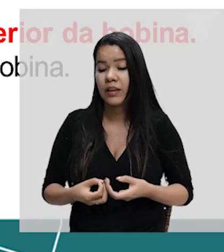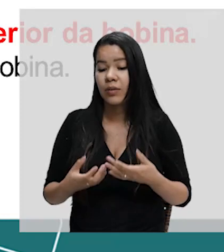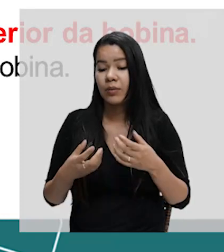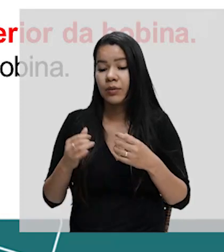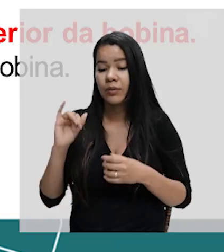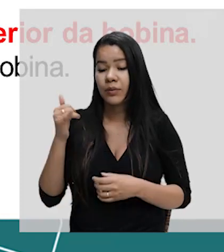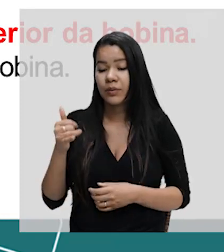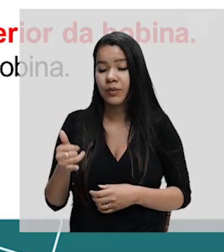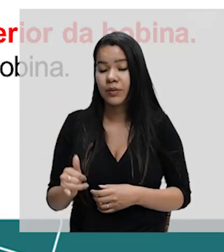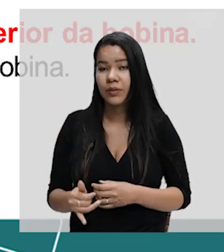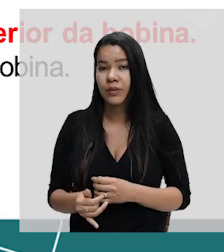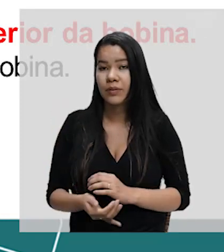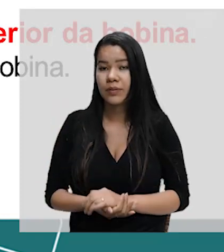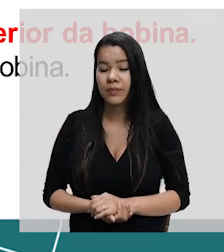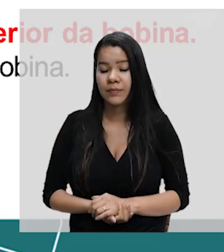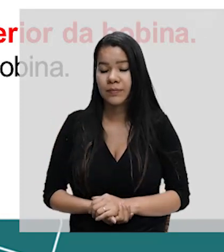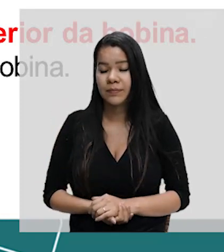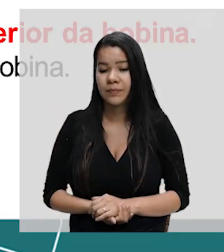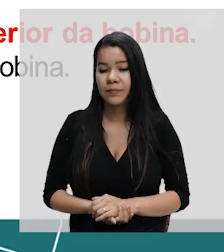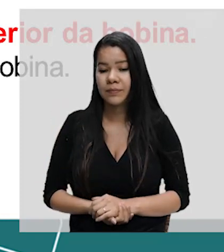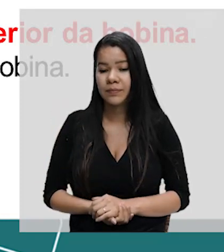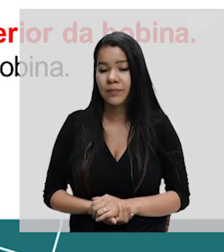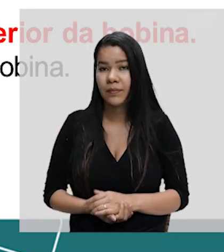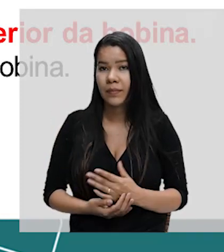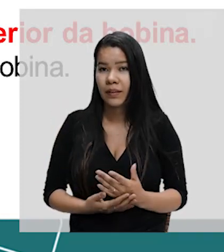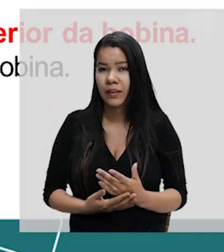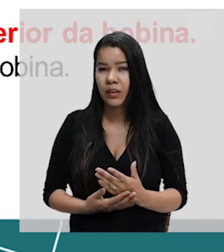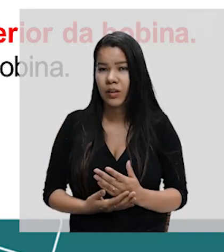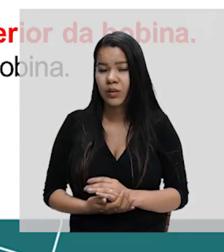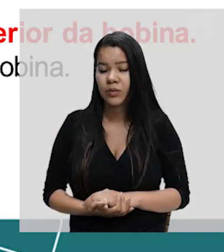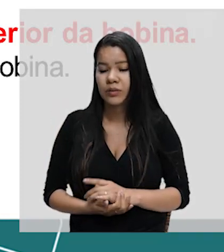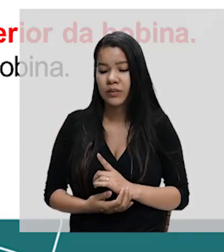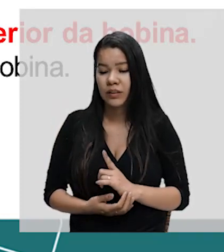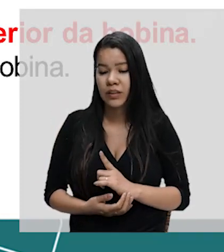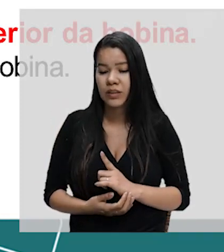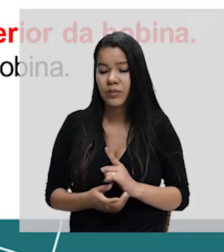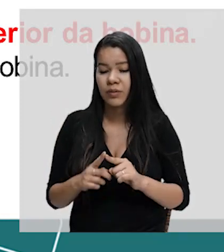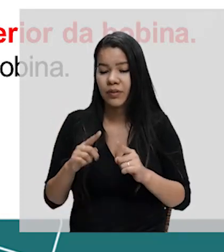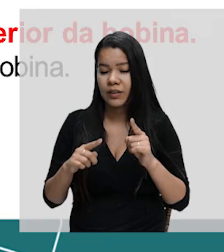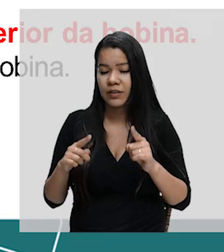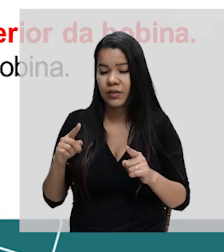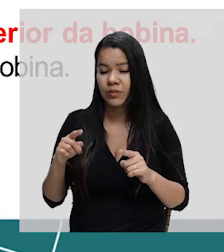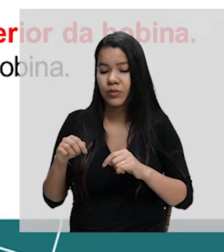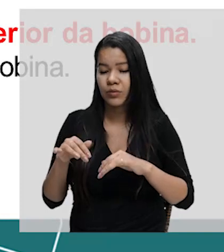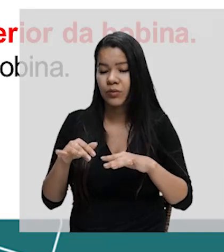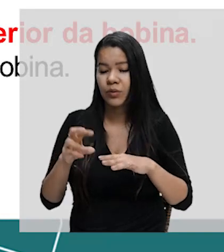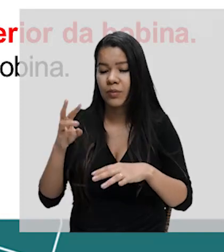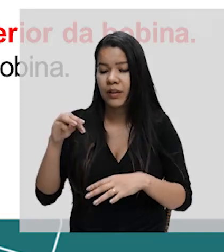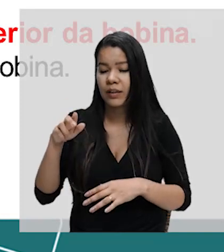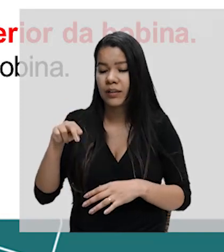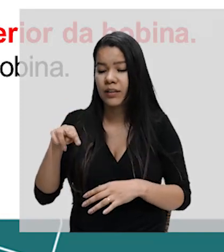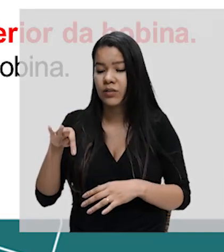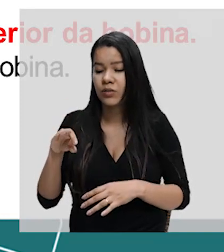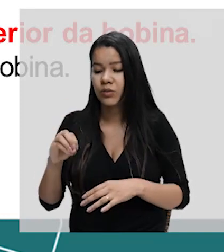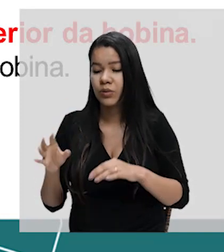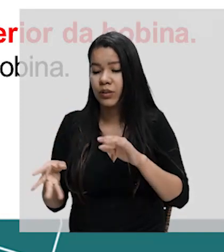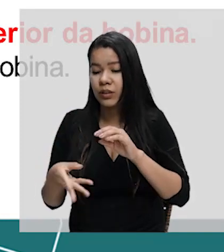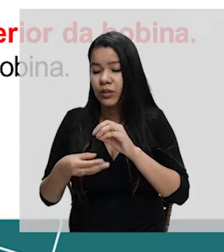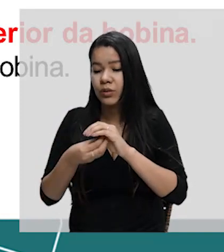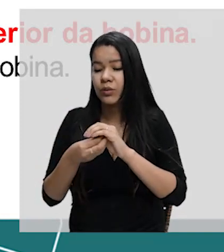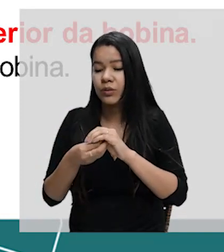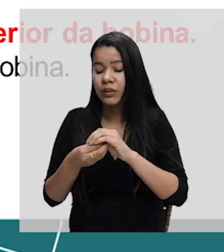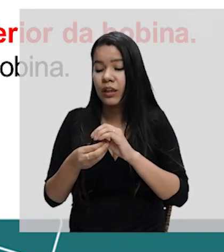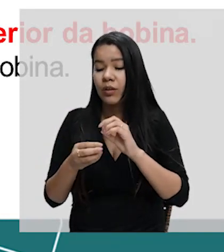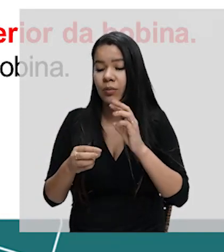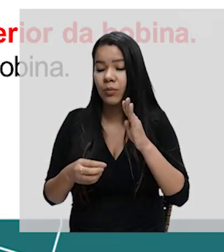elétrica, certo? Corrente elétrica induzida, ok? Então provoca-se uma variação do fluxo magnético no interior da bobina, certo? E isso